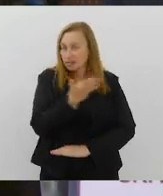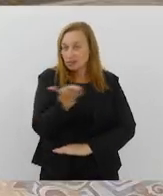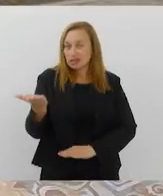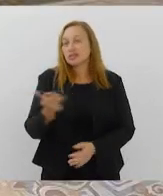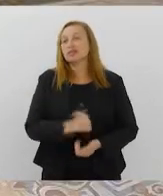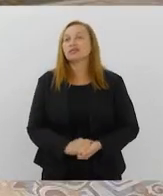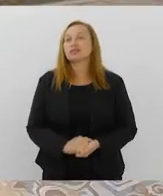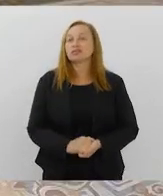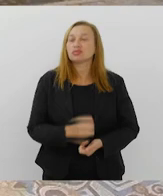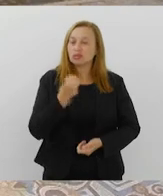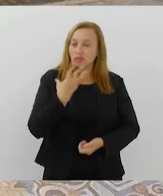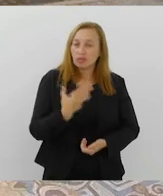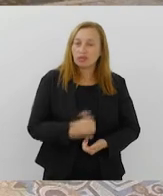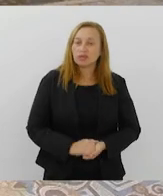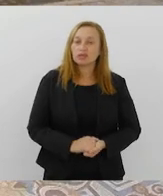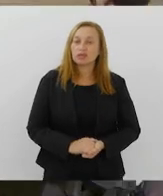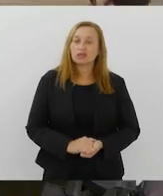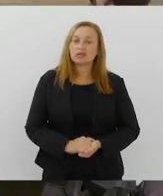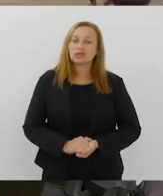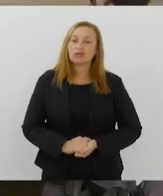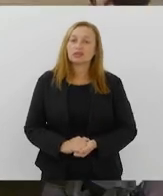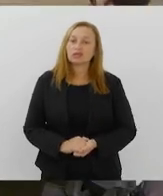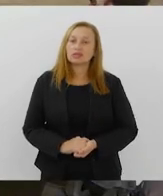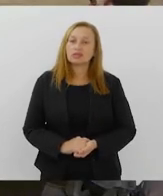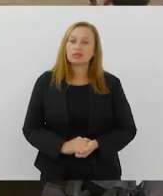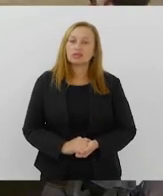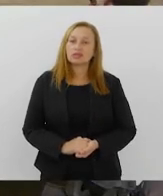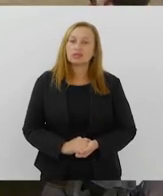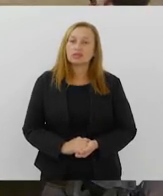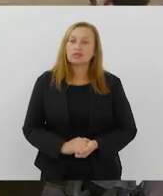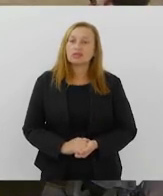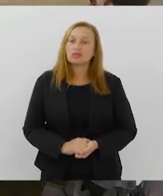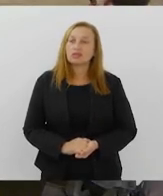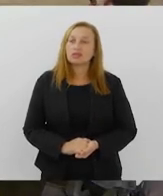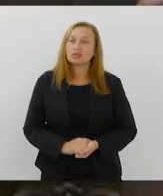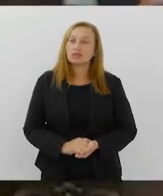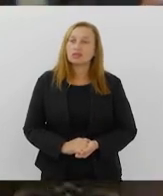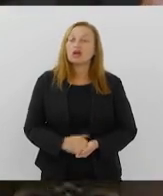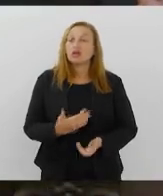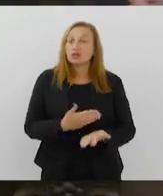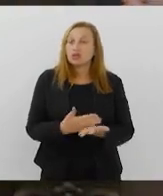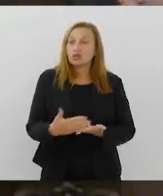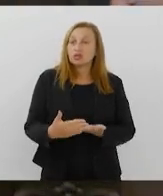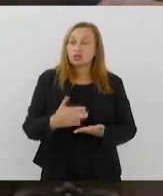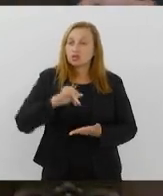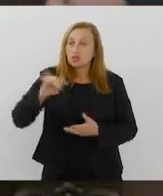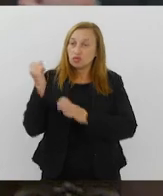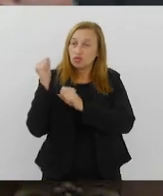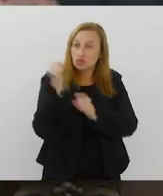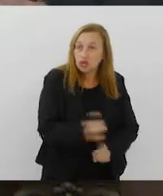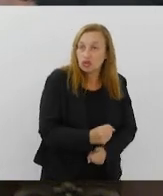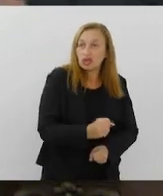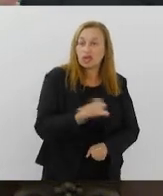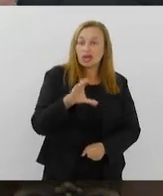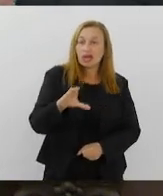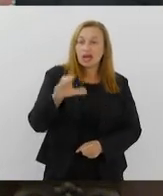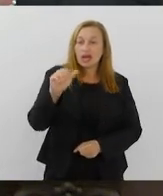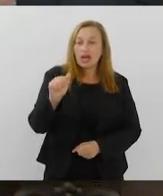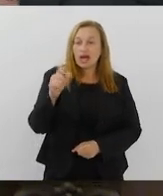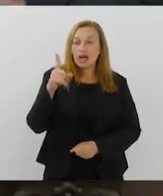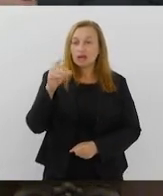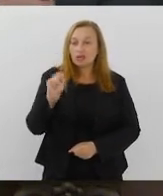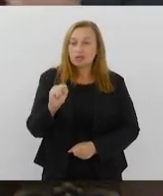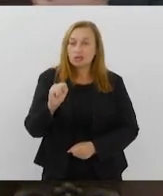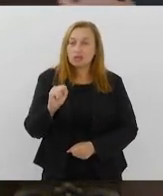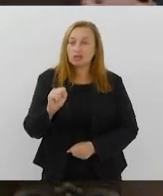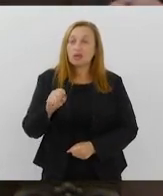bom, meu irmão. Faço suas as minhas palavras. Eu iniciei no jiu-jitsu com o Carlos Henrique, lá